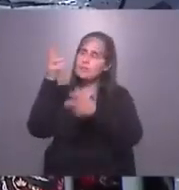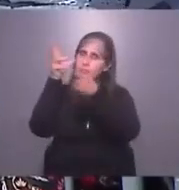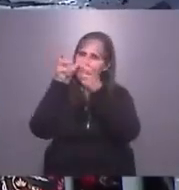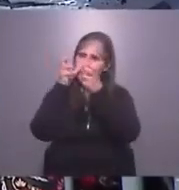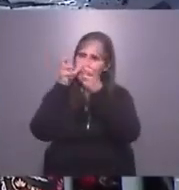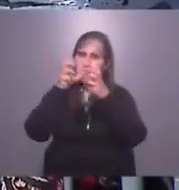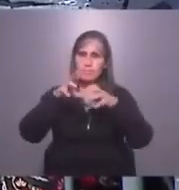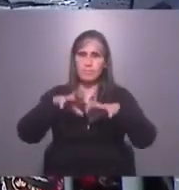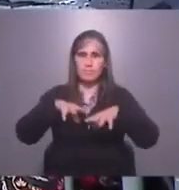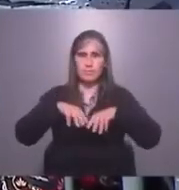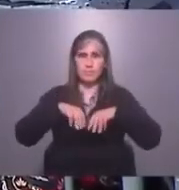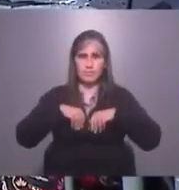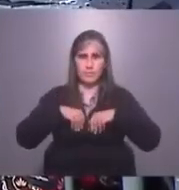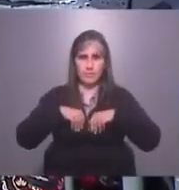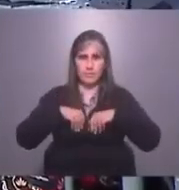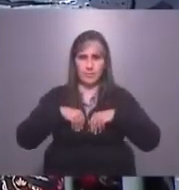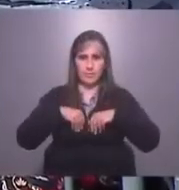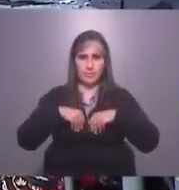Ouvi-nos,